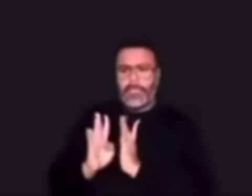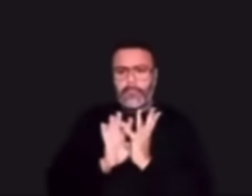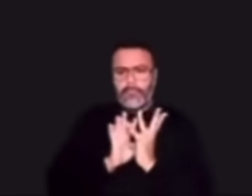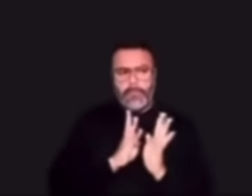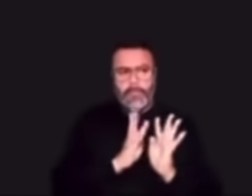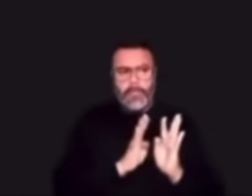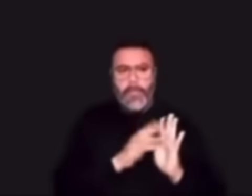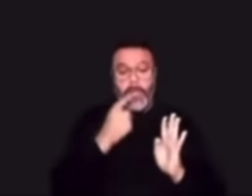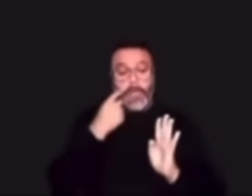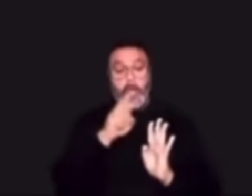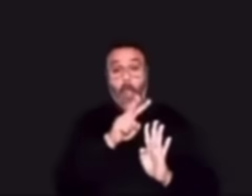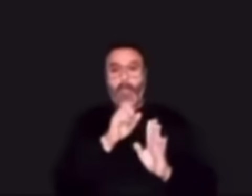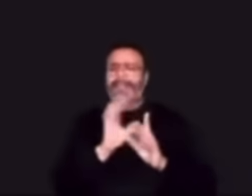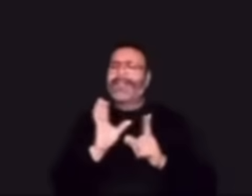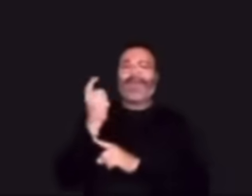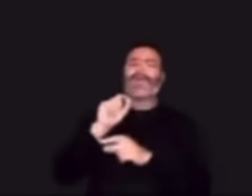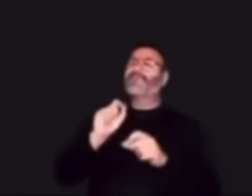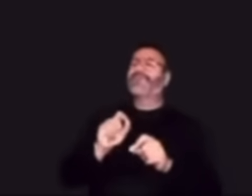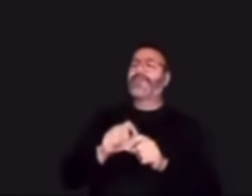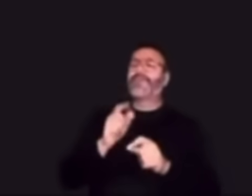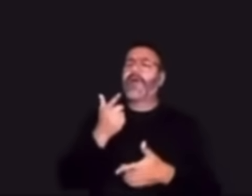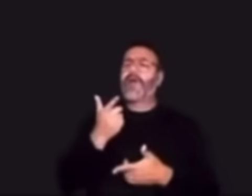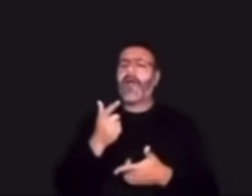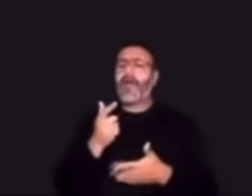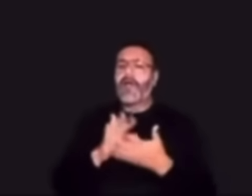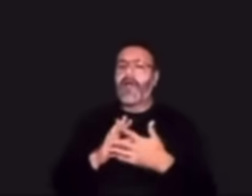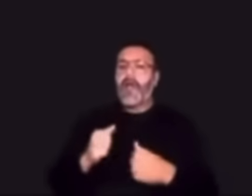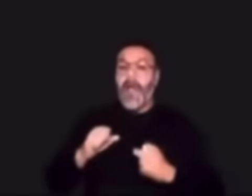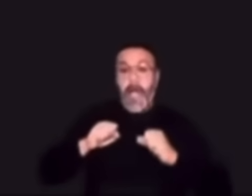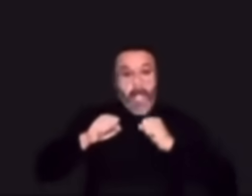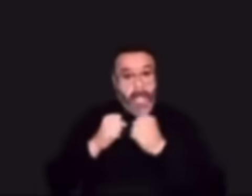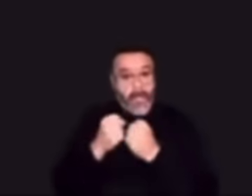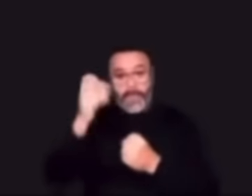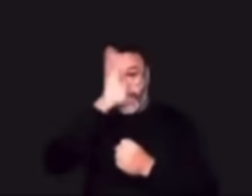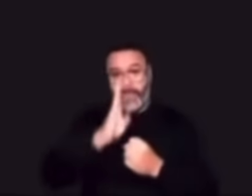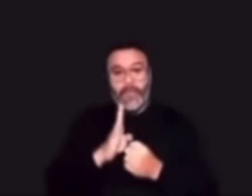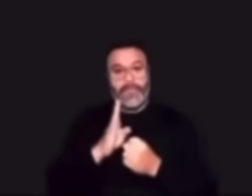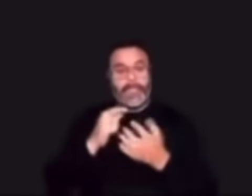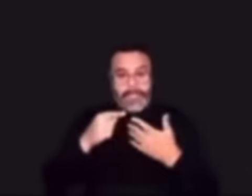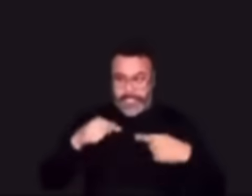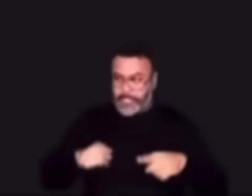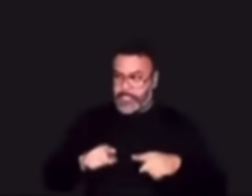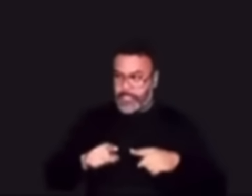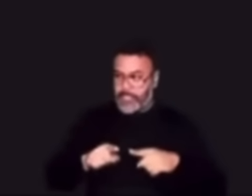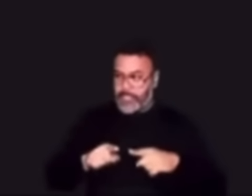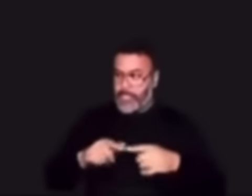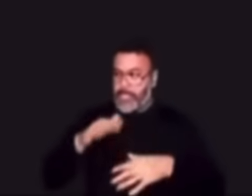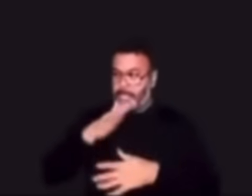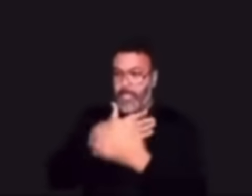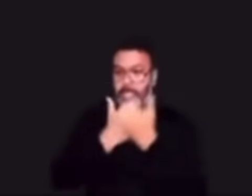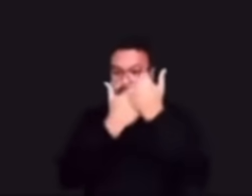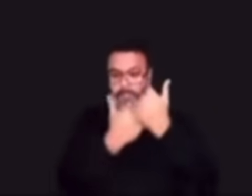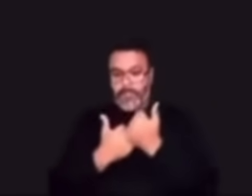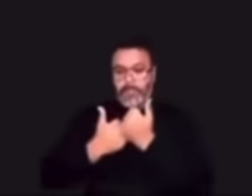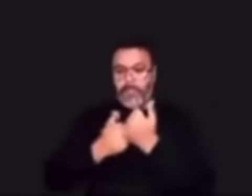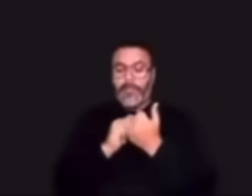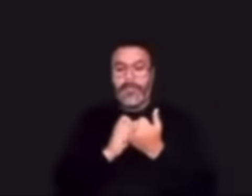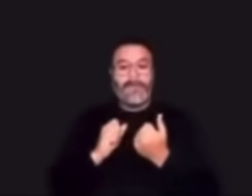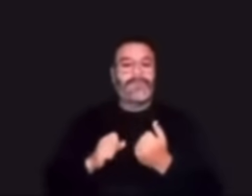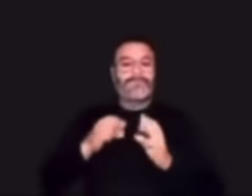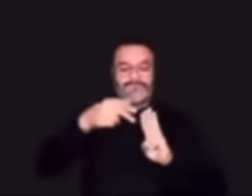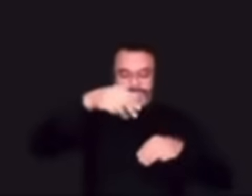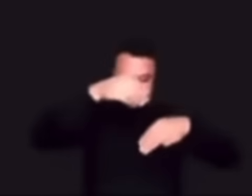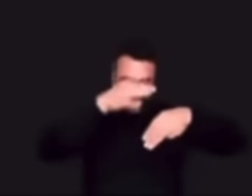só. O que está acontecendo aí é a Força Nacional, que é de subordinação do ministro Flávio Dino,